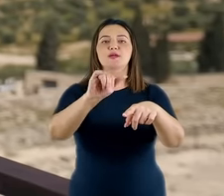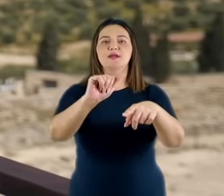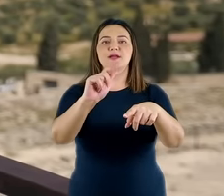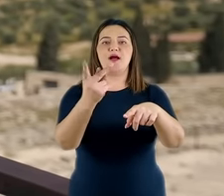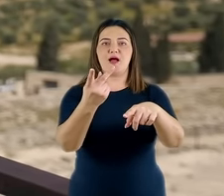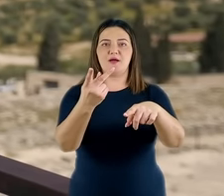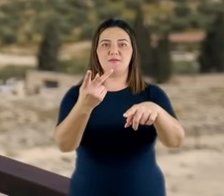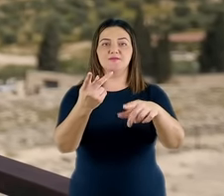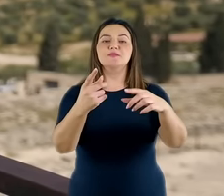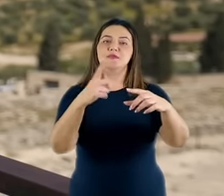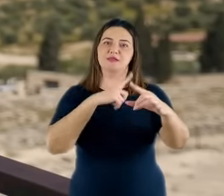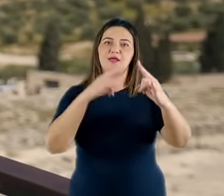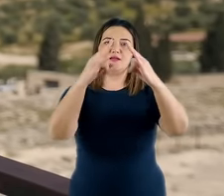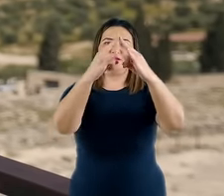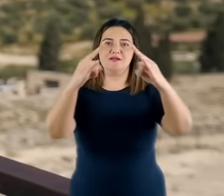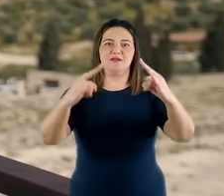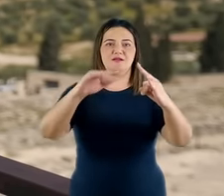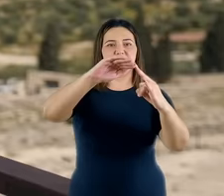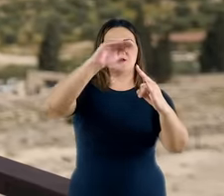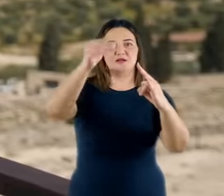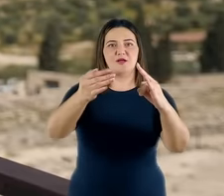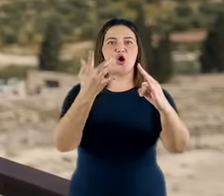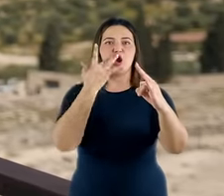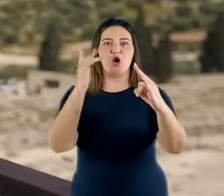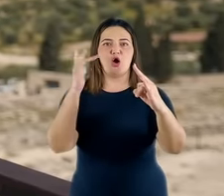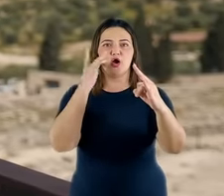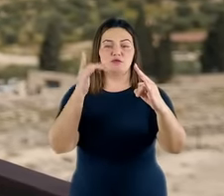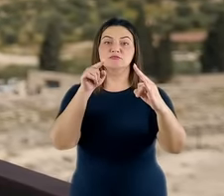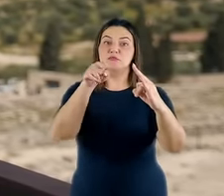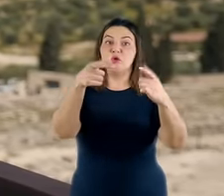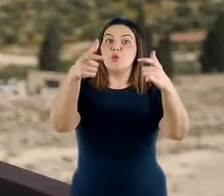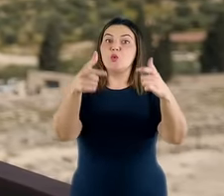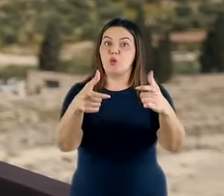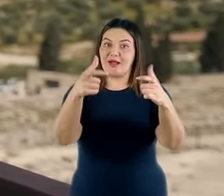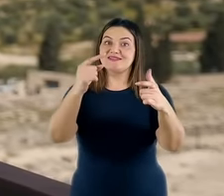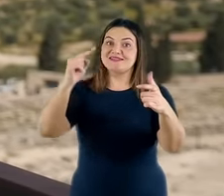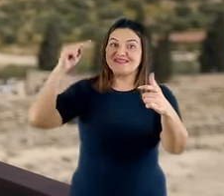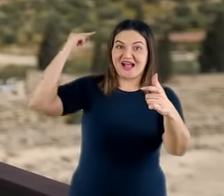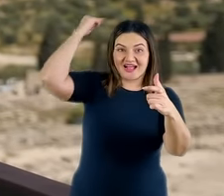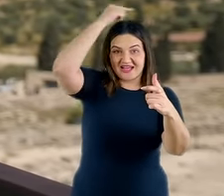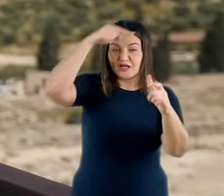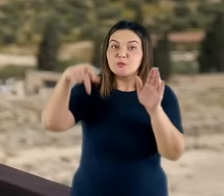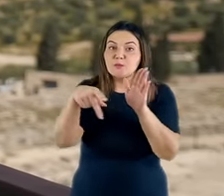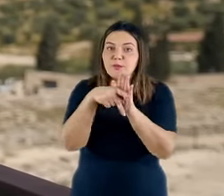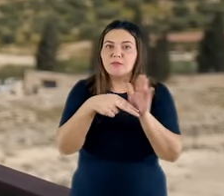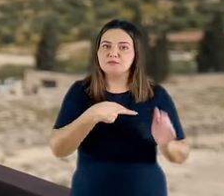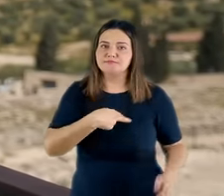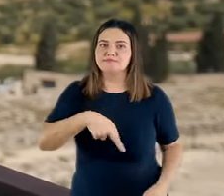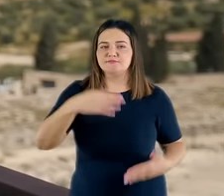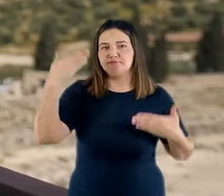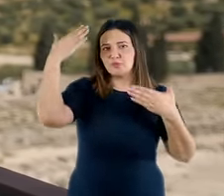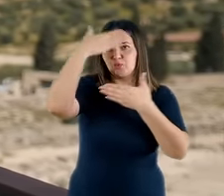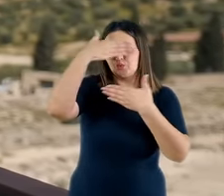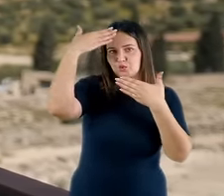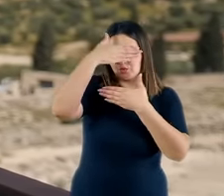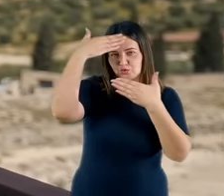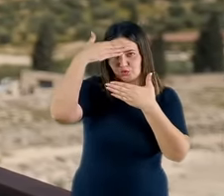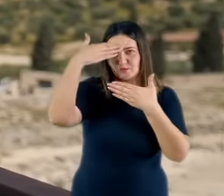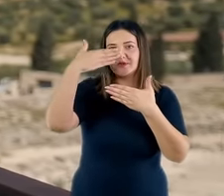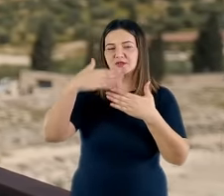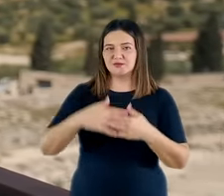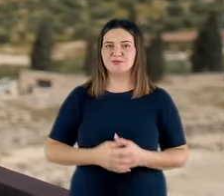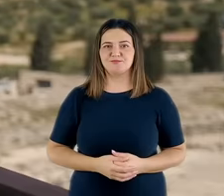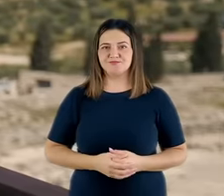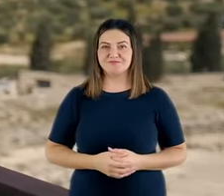você tem o Domo da Rocha. Esse lugar ali é um lugar sagrado para os muçulmanos. É uma ironia da história.